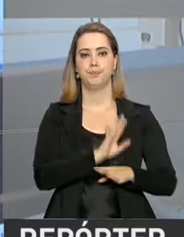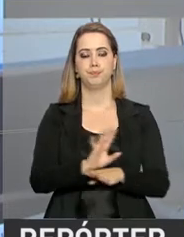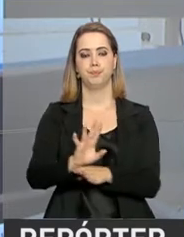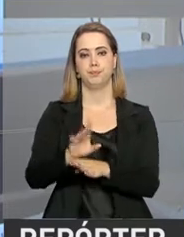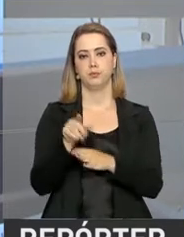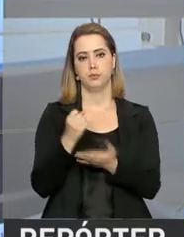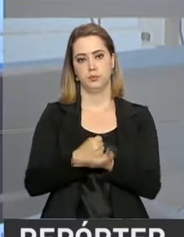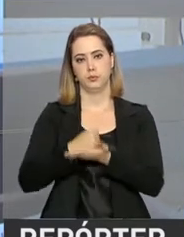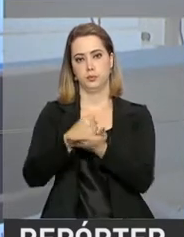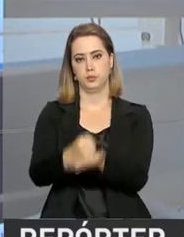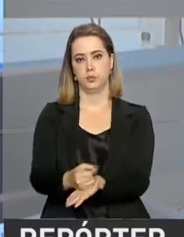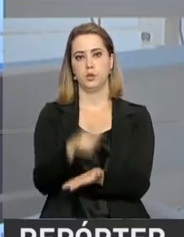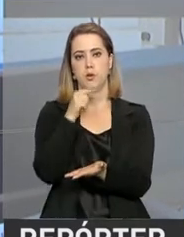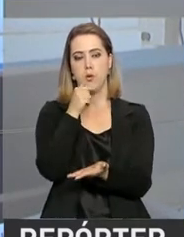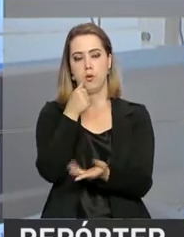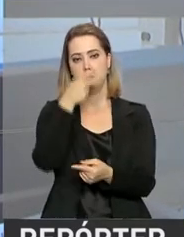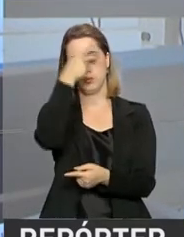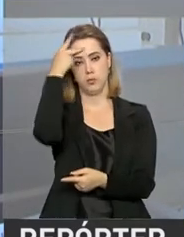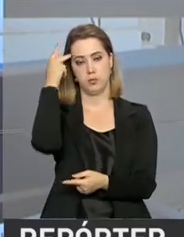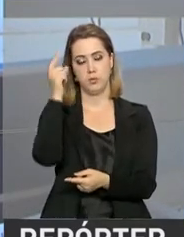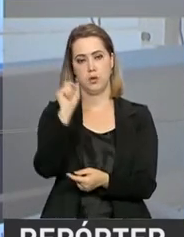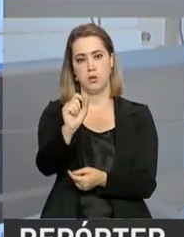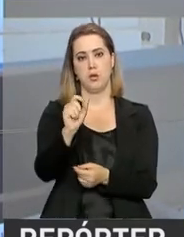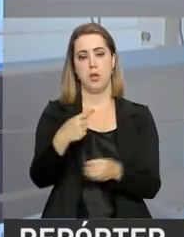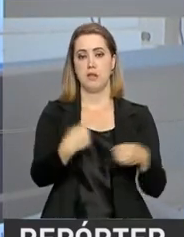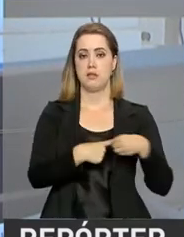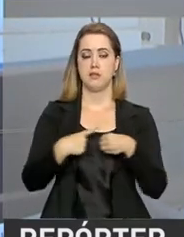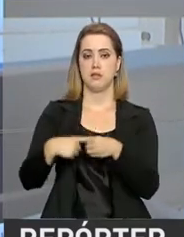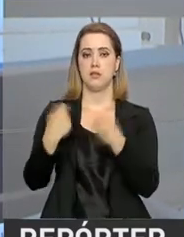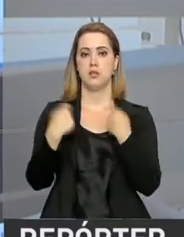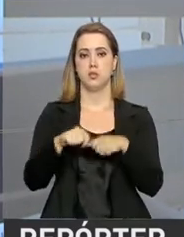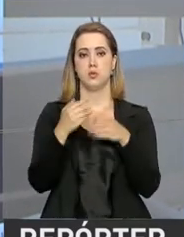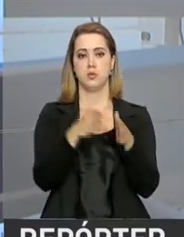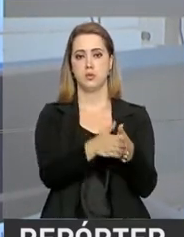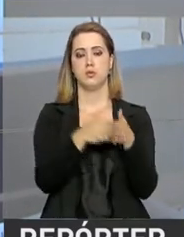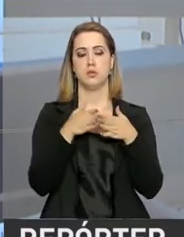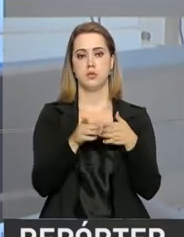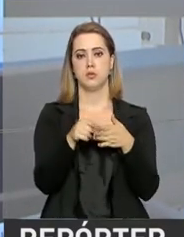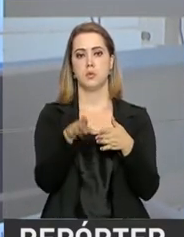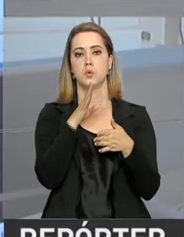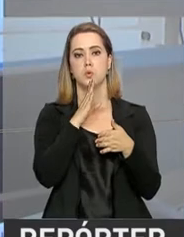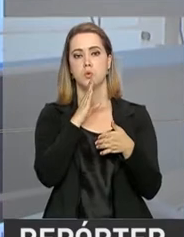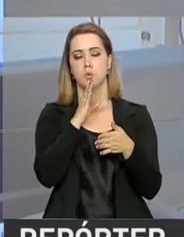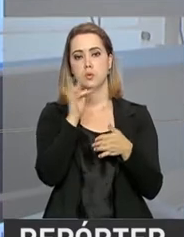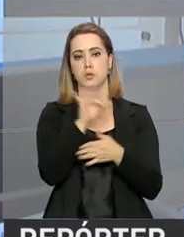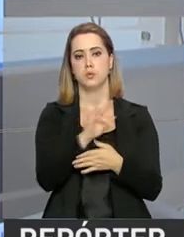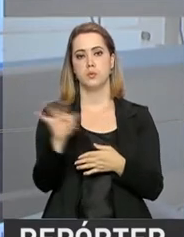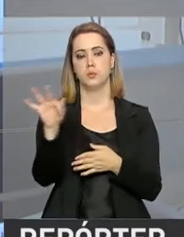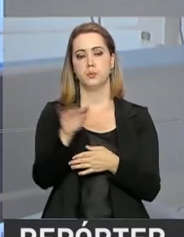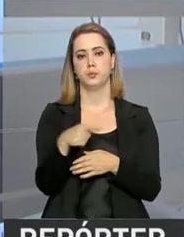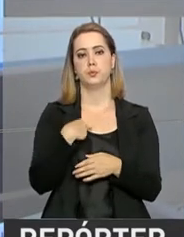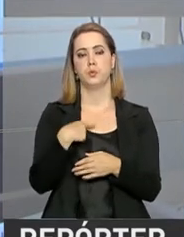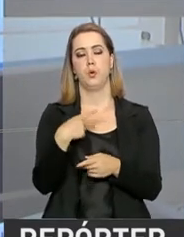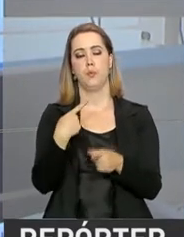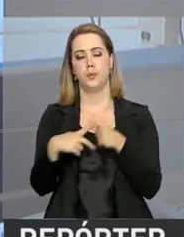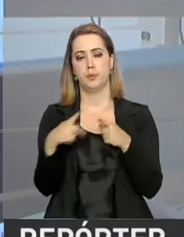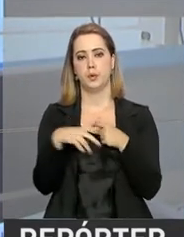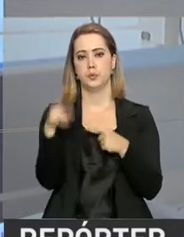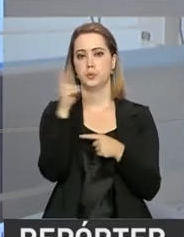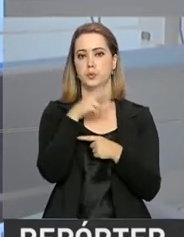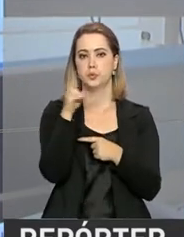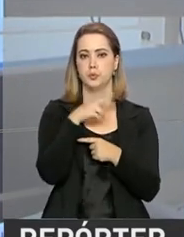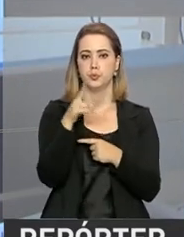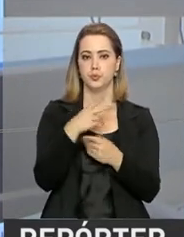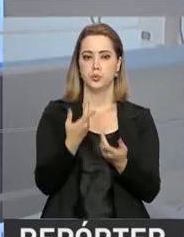para ser contemplado com os recursos o município deve solicitar o reconhecimento federal por situação de emergência